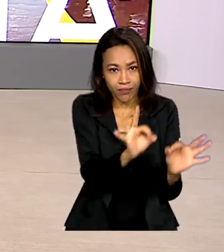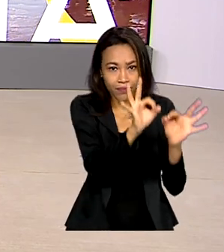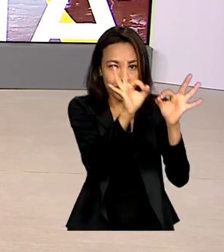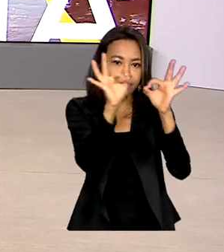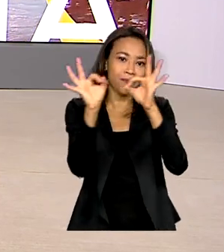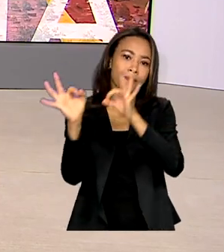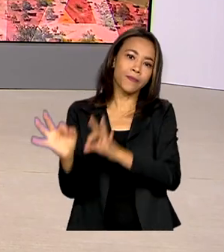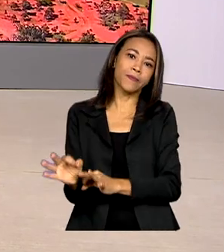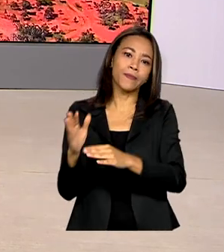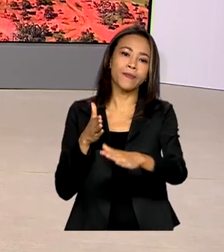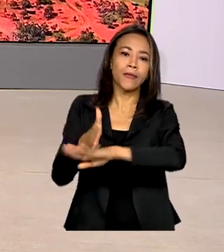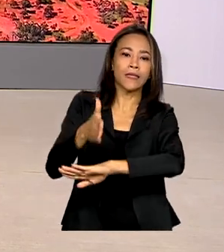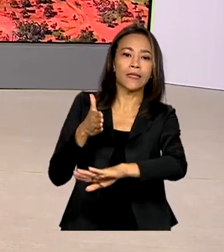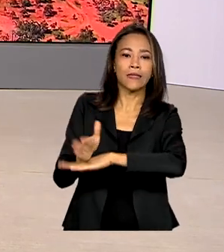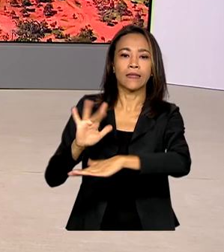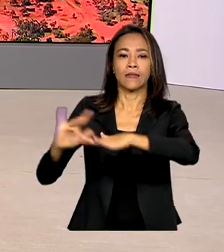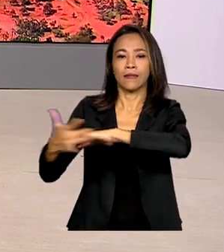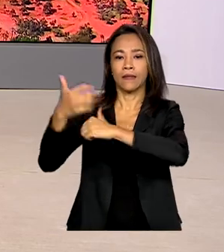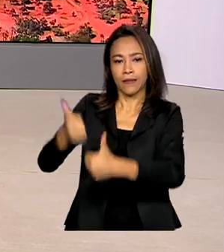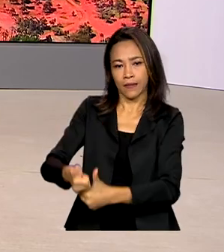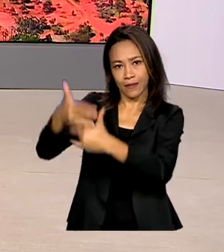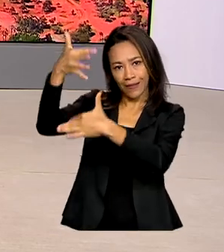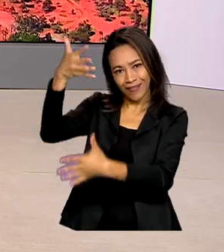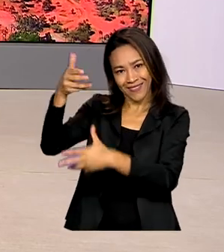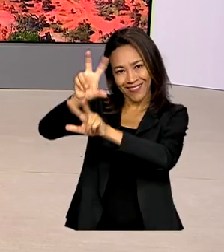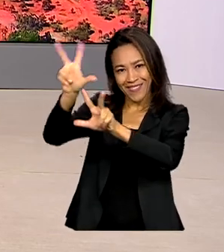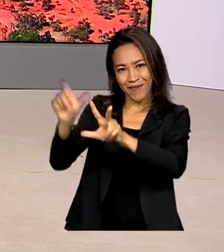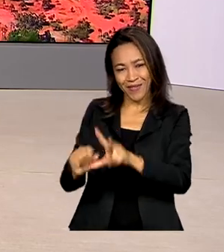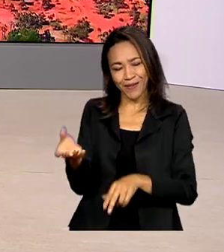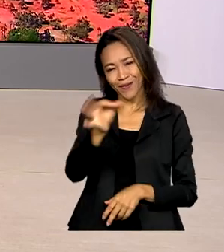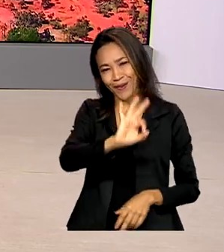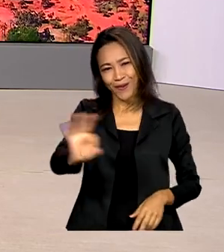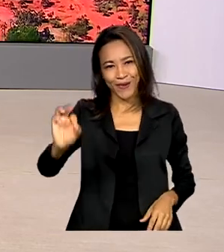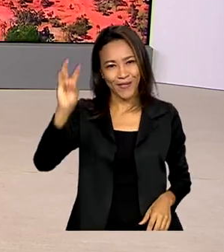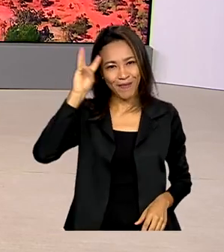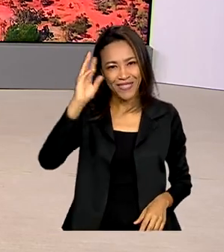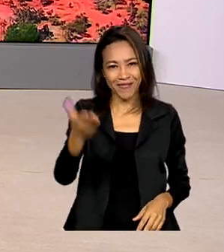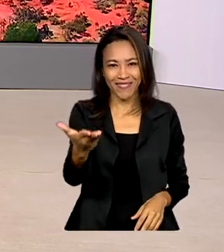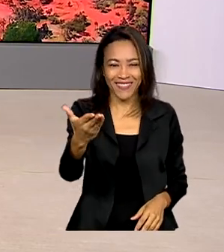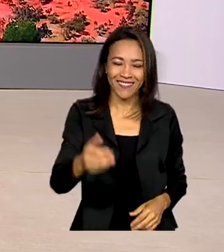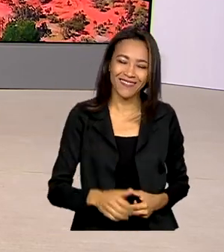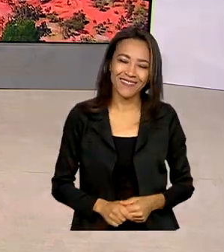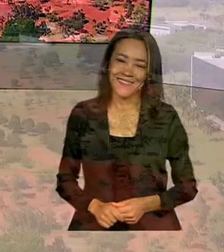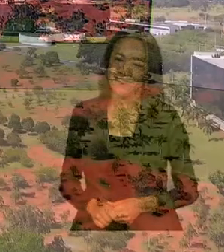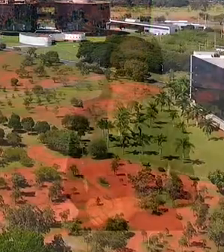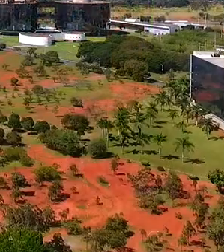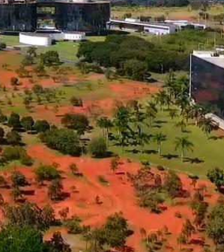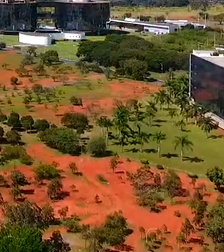reportagens, acesse as redes sociais da TV Brasil. Uma ótima terça-feira para você.